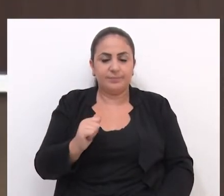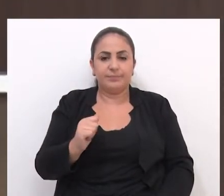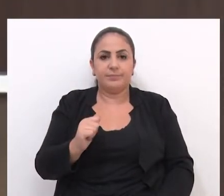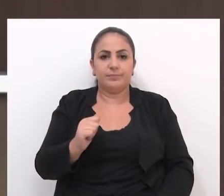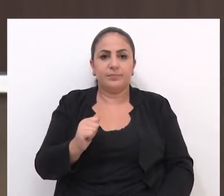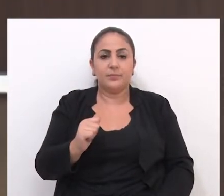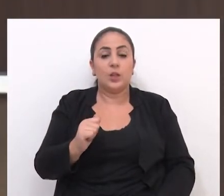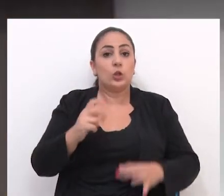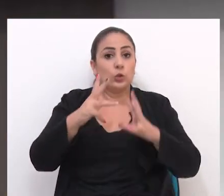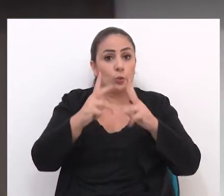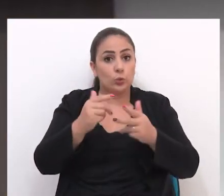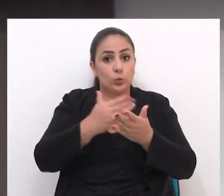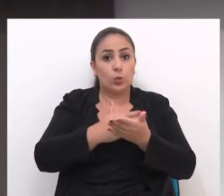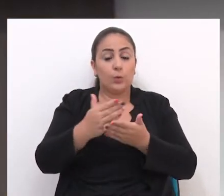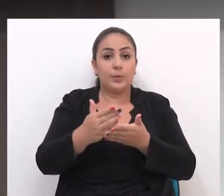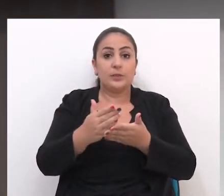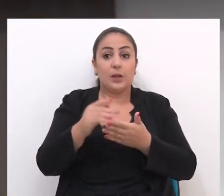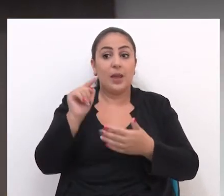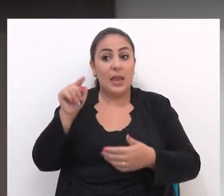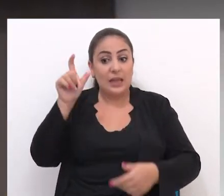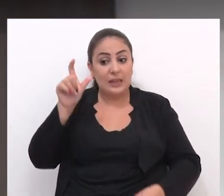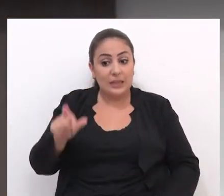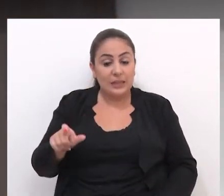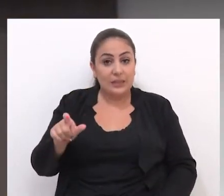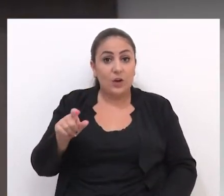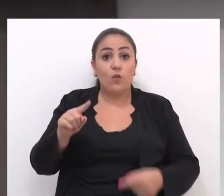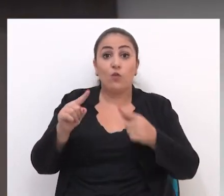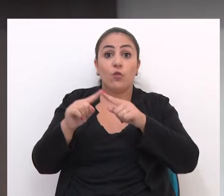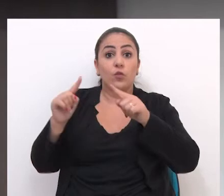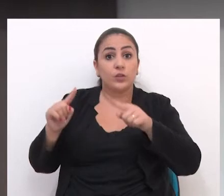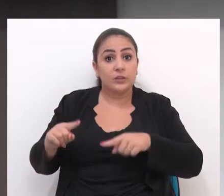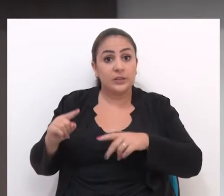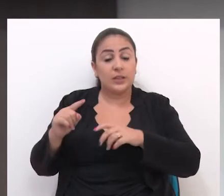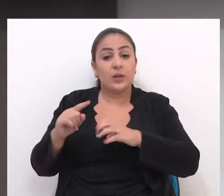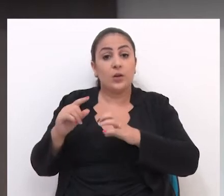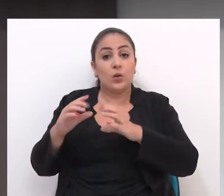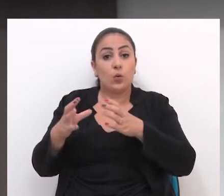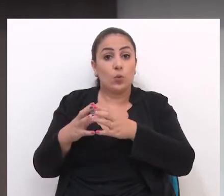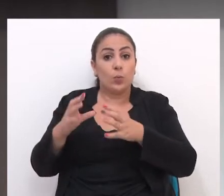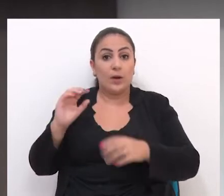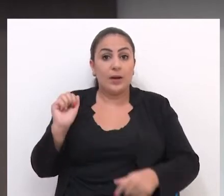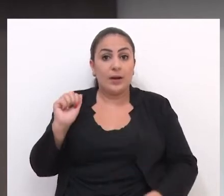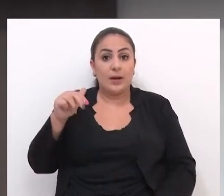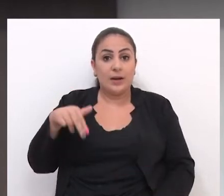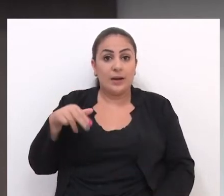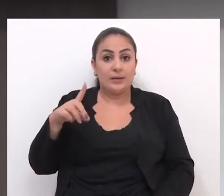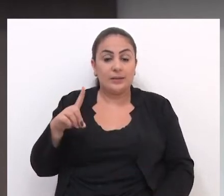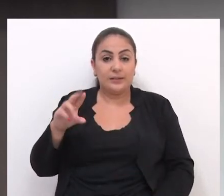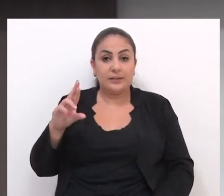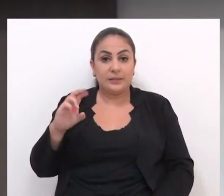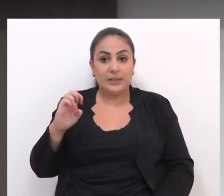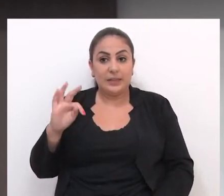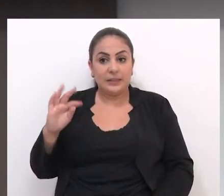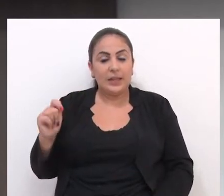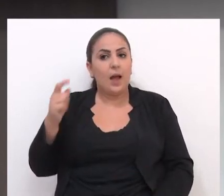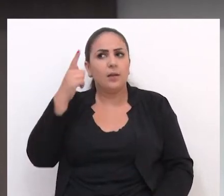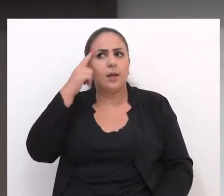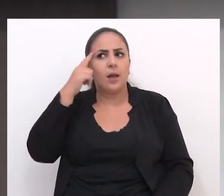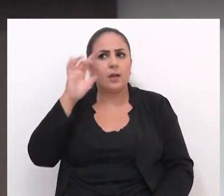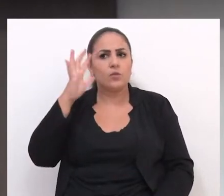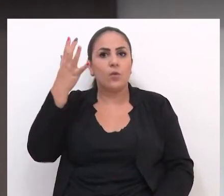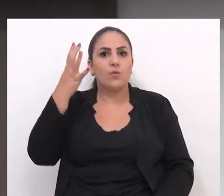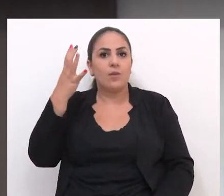empreendimento familiar. Tudo começou quando ele, na época funcionário do Grupo Andretta, decidiu lançar o